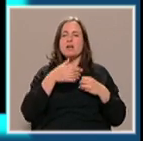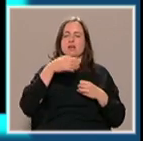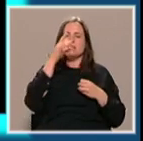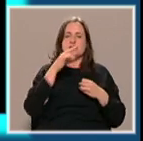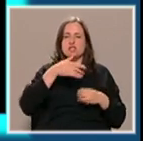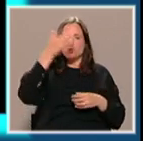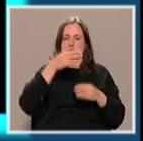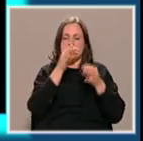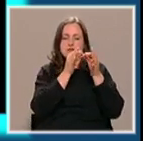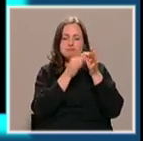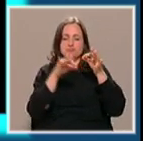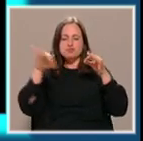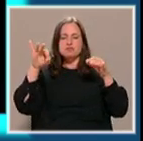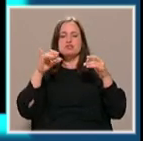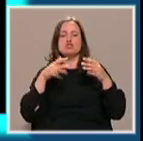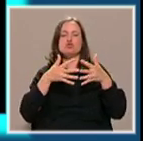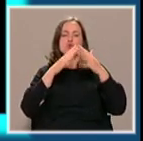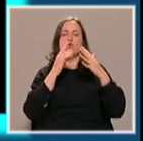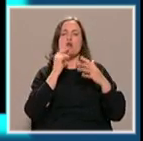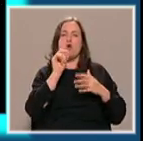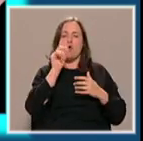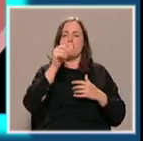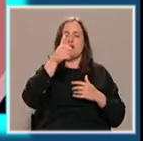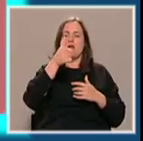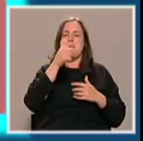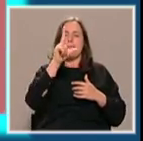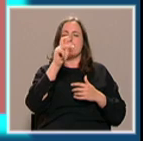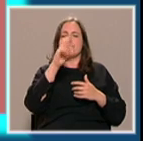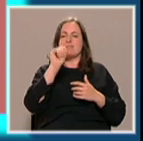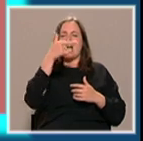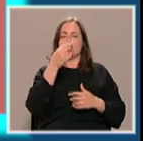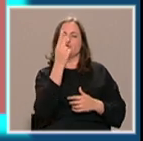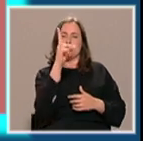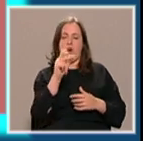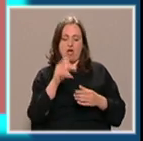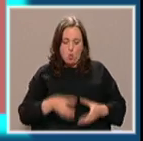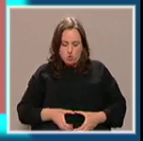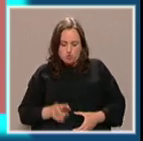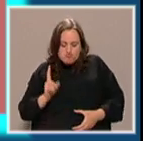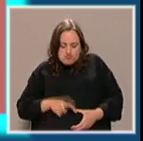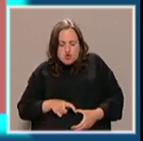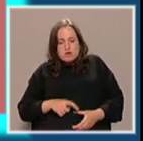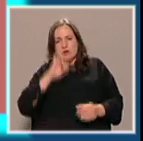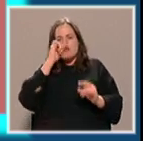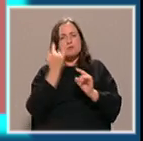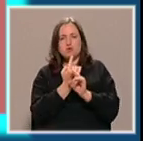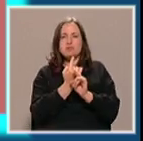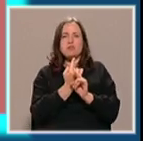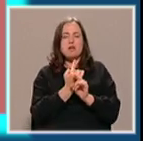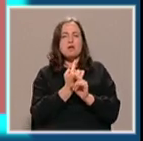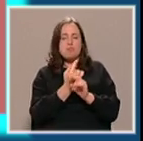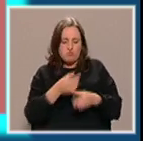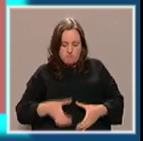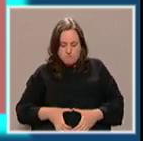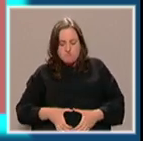dia forma uma estrutura designada por blástula que alcança o útero. Ao mesmo tempo, a parede